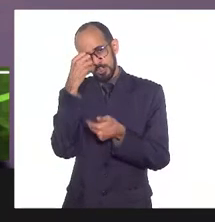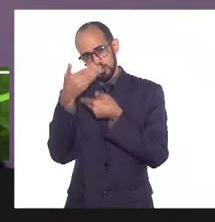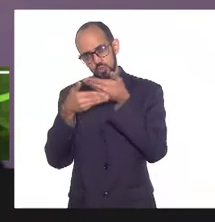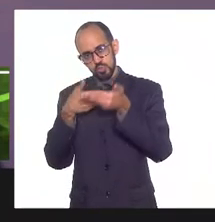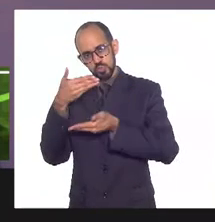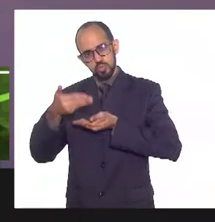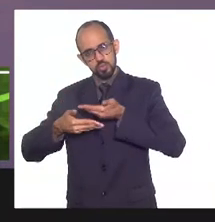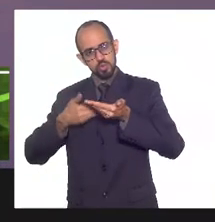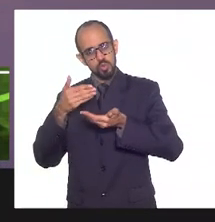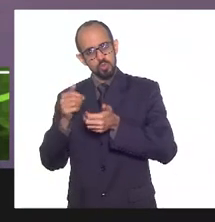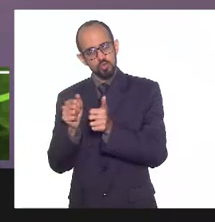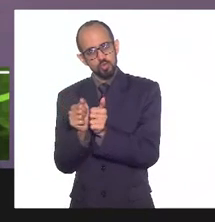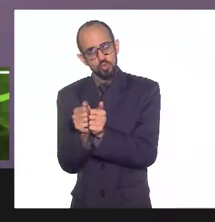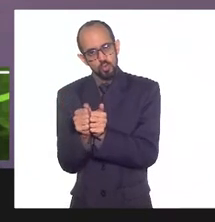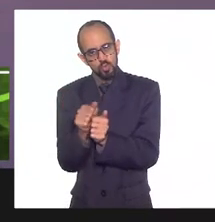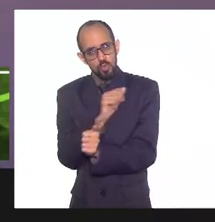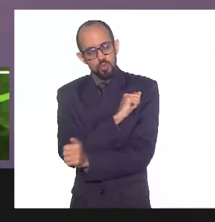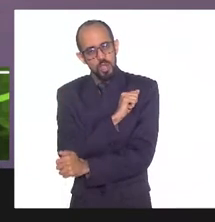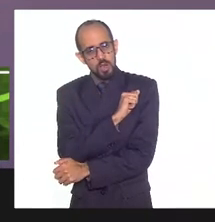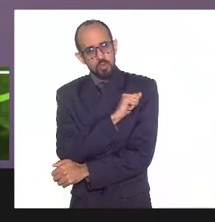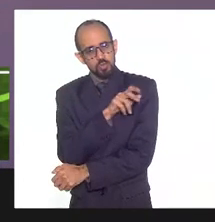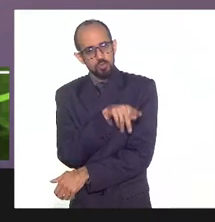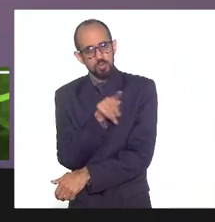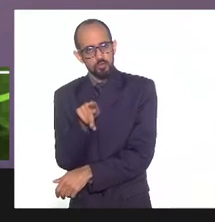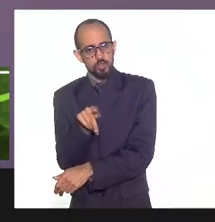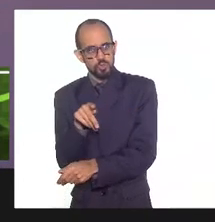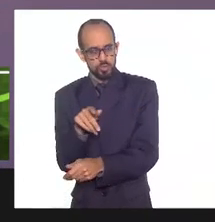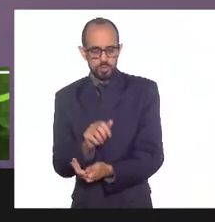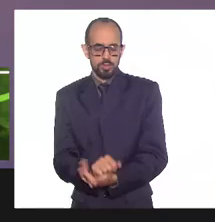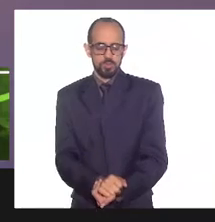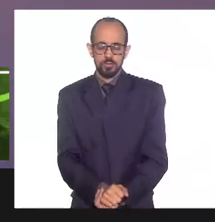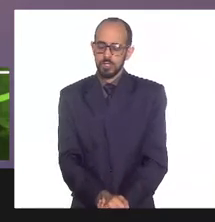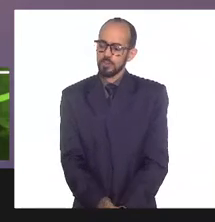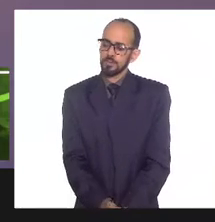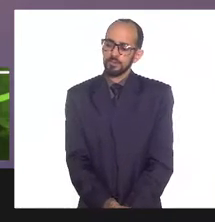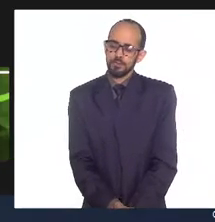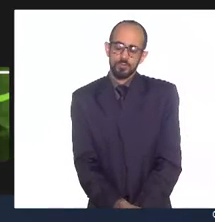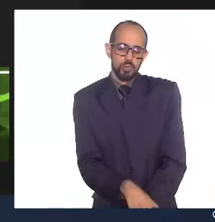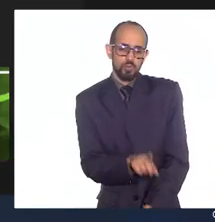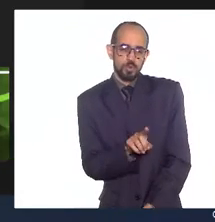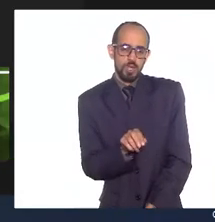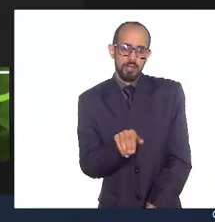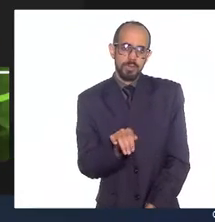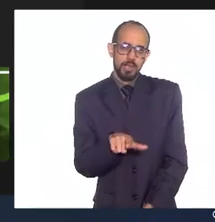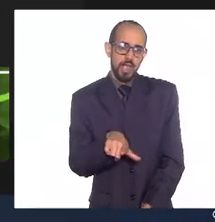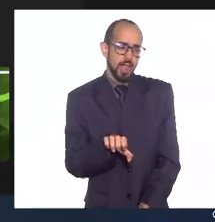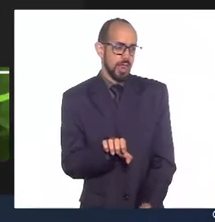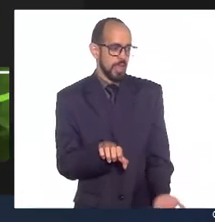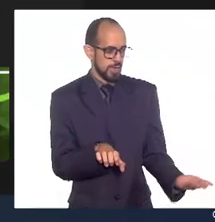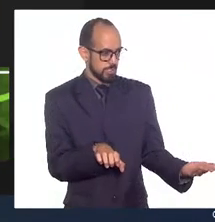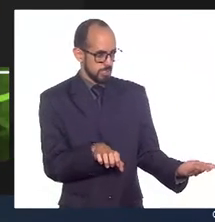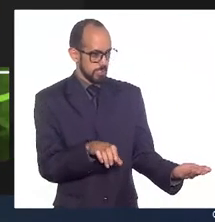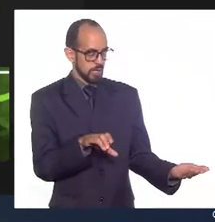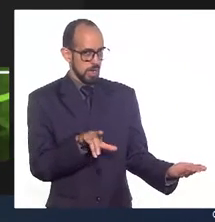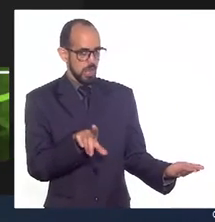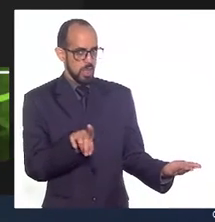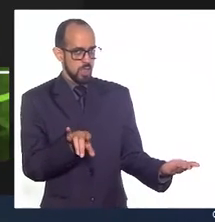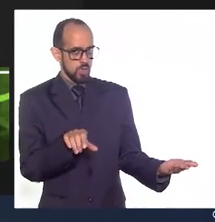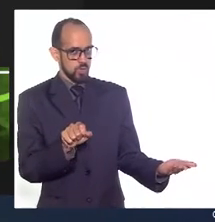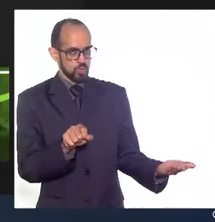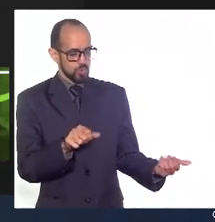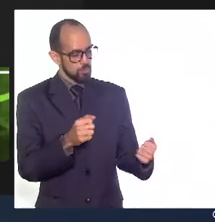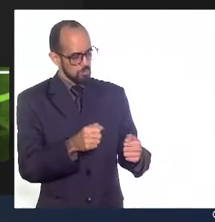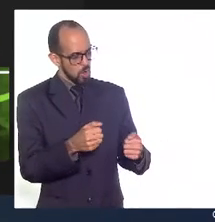os seus companheiros com os seus alunos e professores então Daniele conte conosco Cláudia e todos os